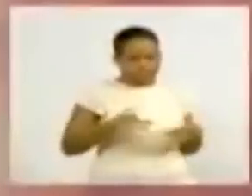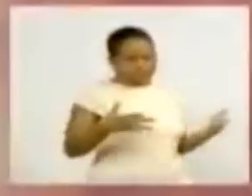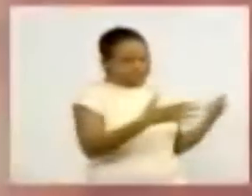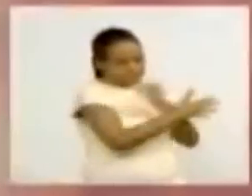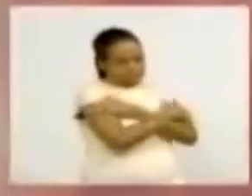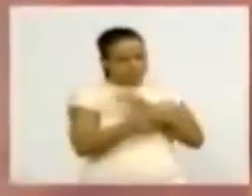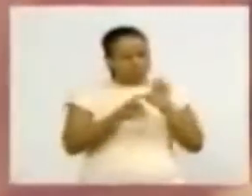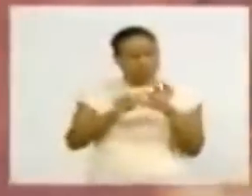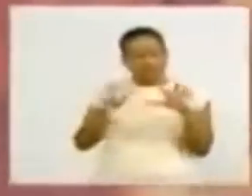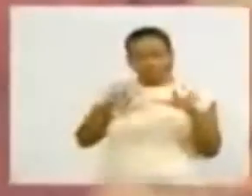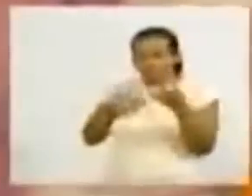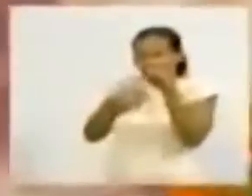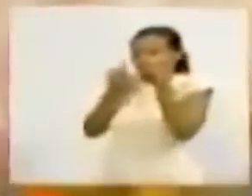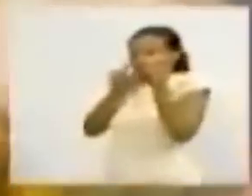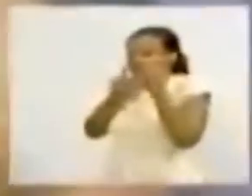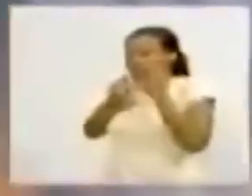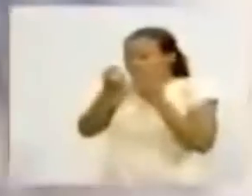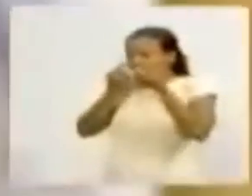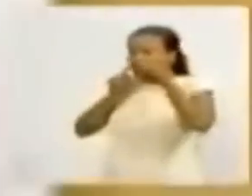E deixou que eu chorasse.